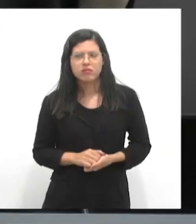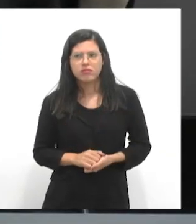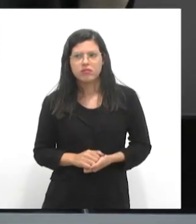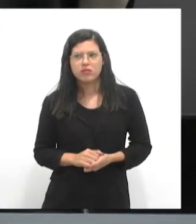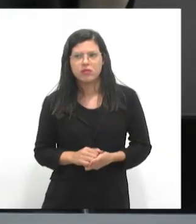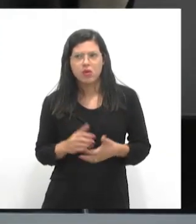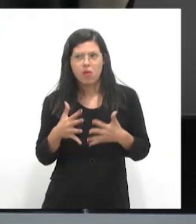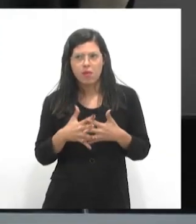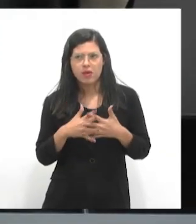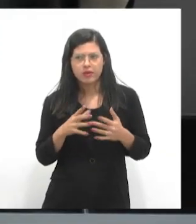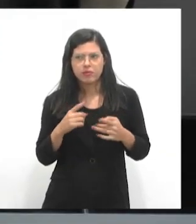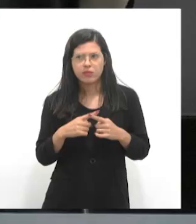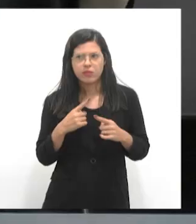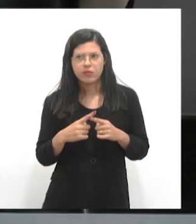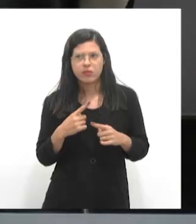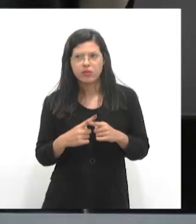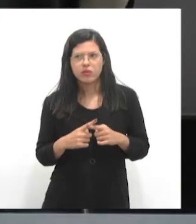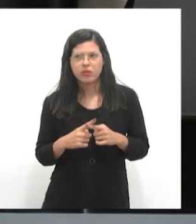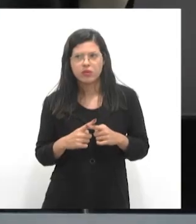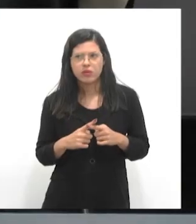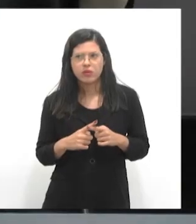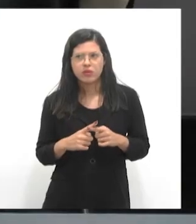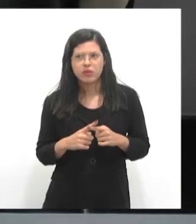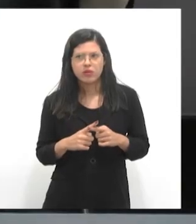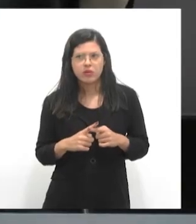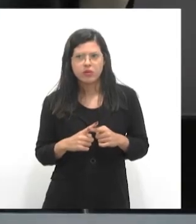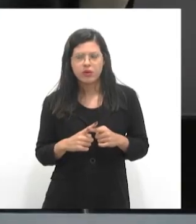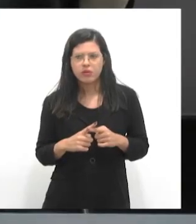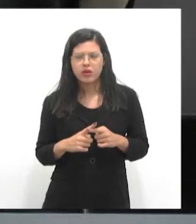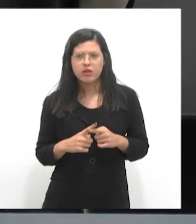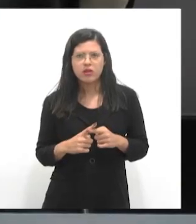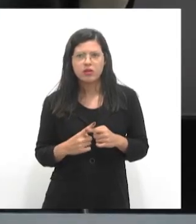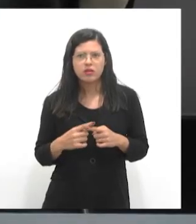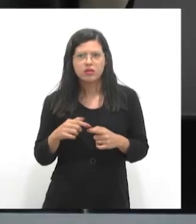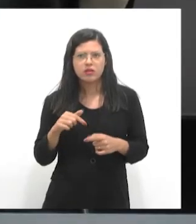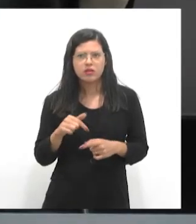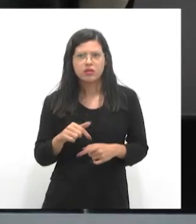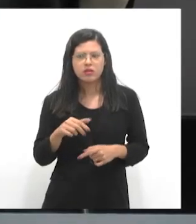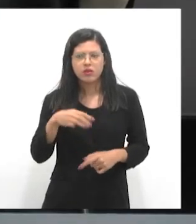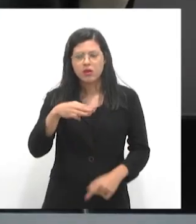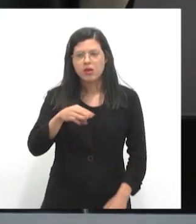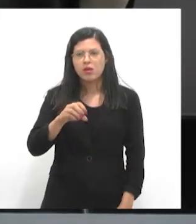mofo come esses acervos todos.